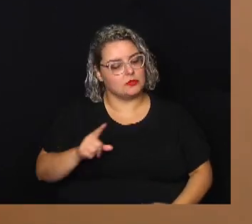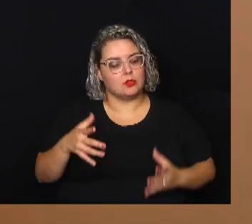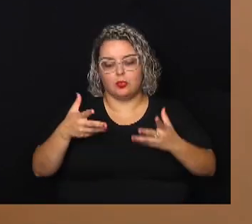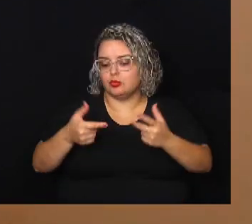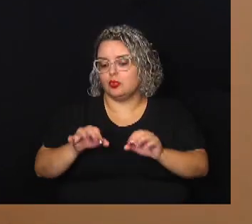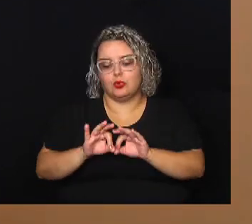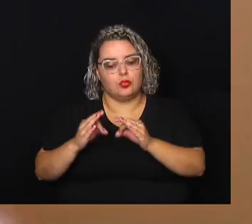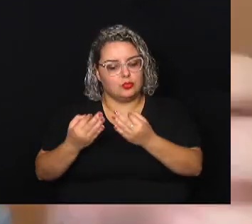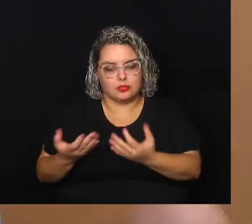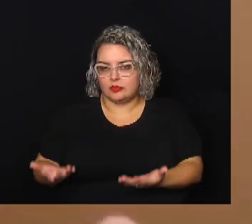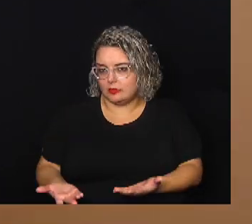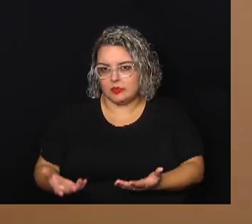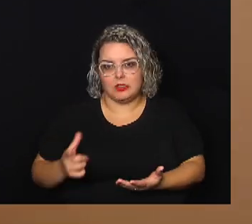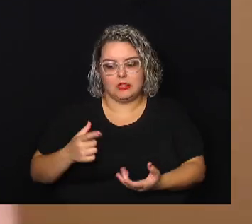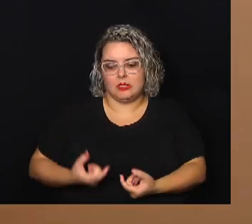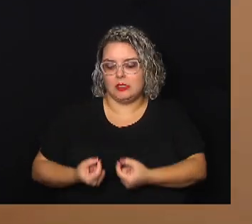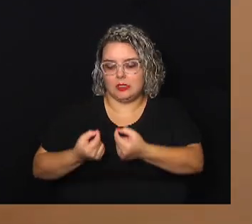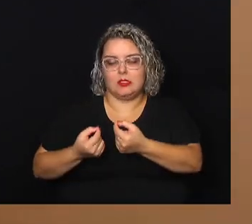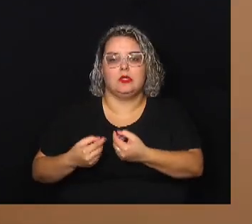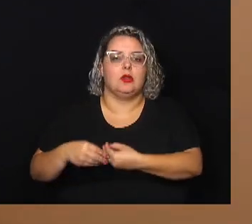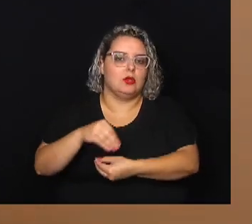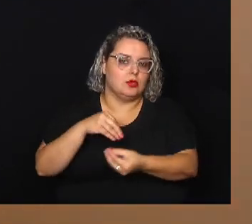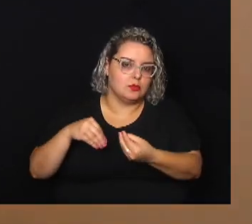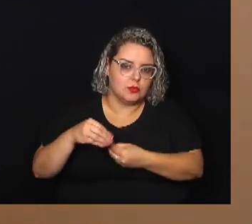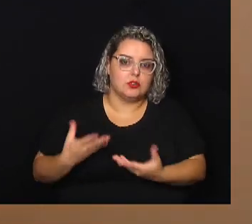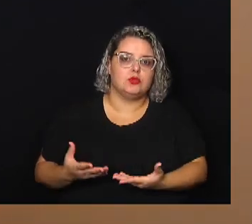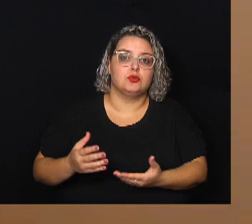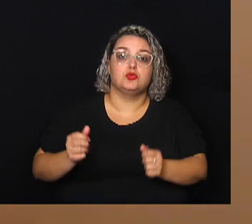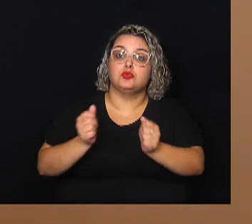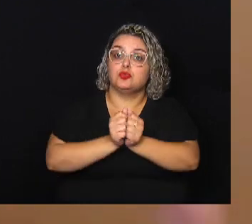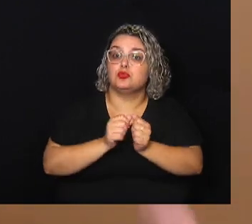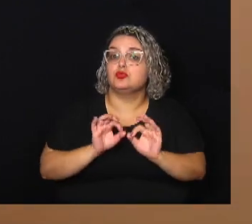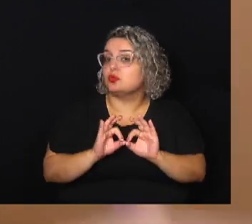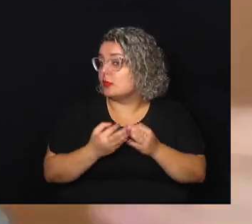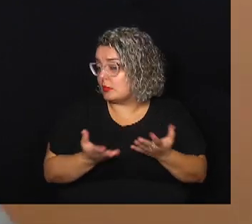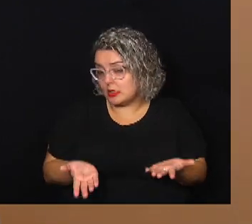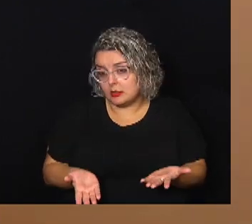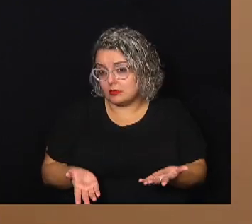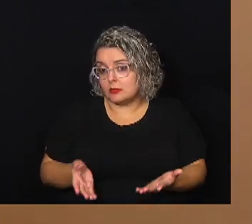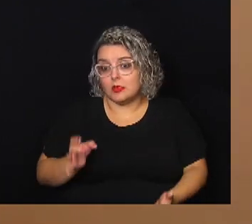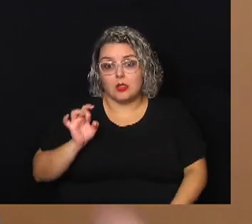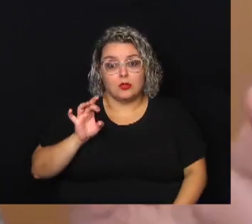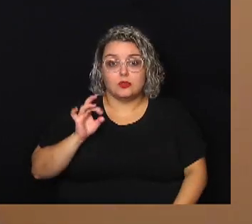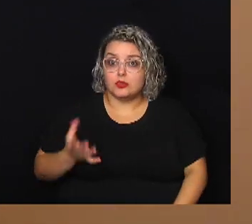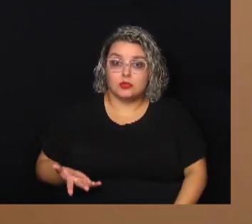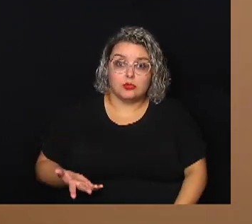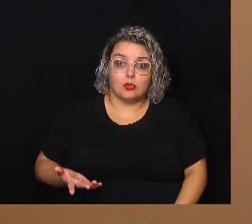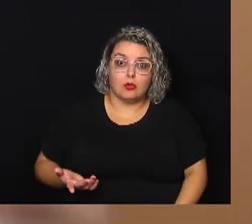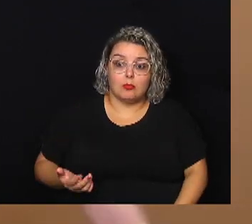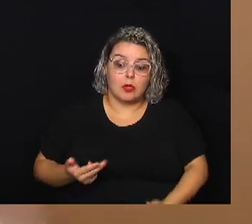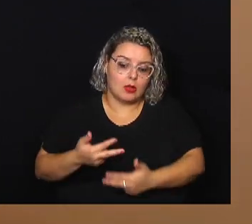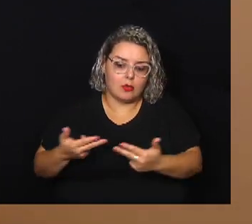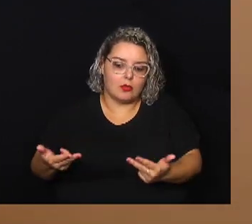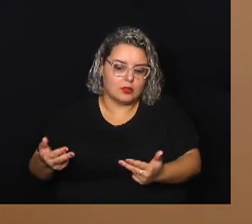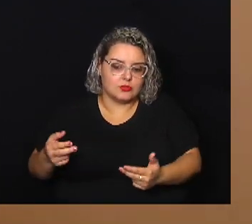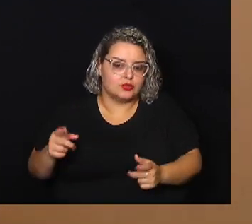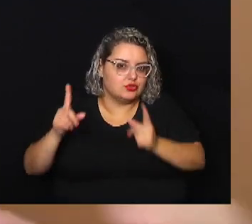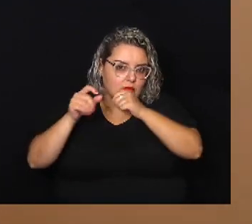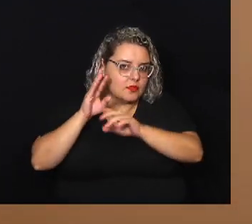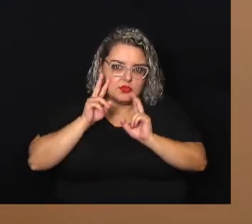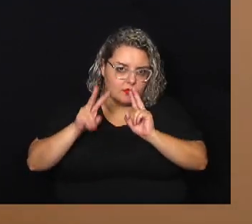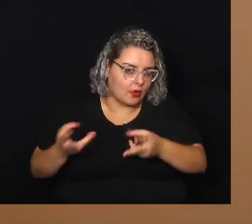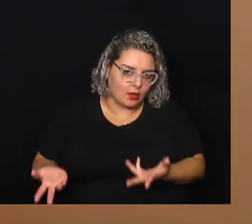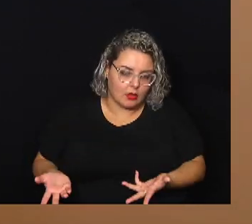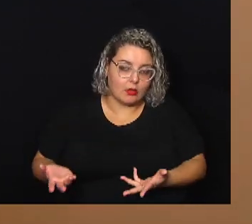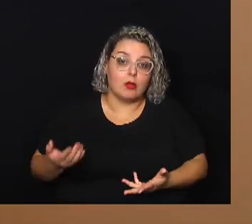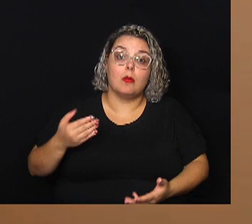na família ele está associado com hereditariedade. Pode ser só um achado incomum. Mas, obviamente, se você reunir